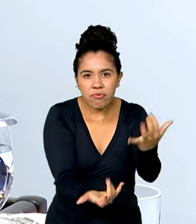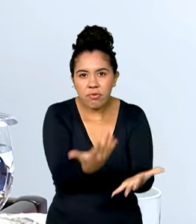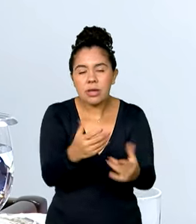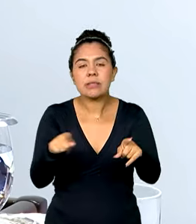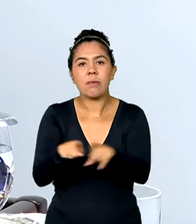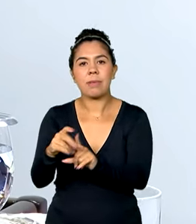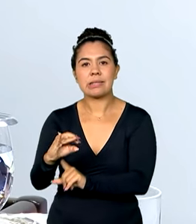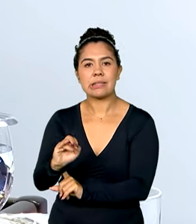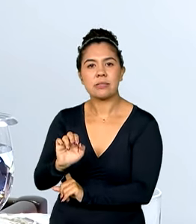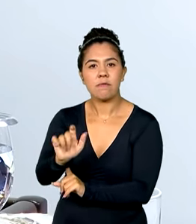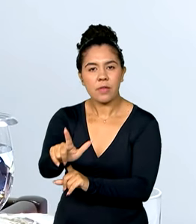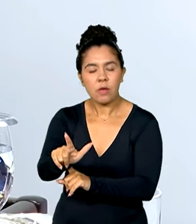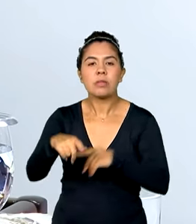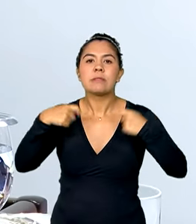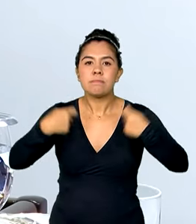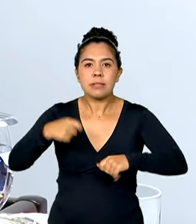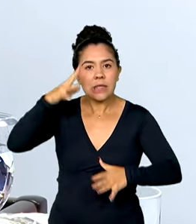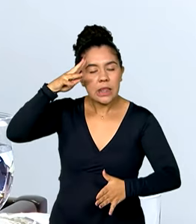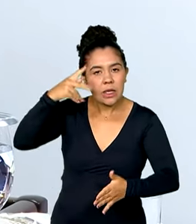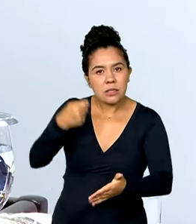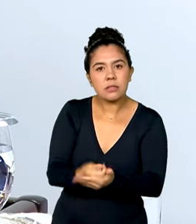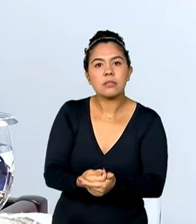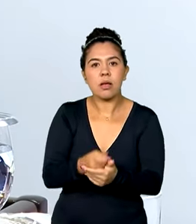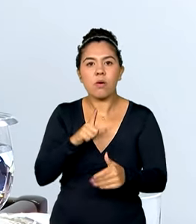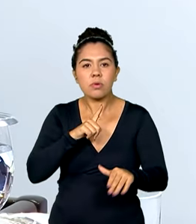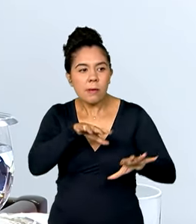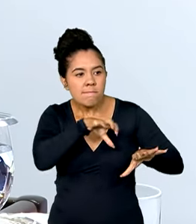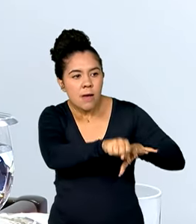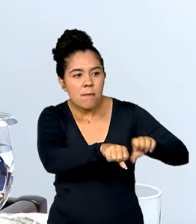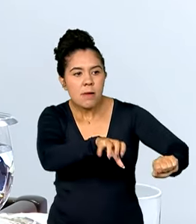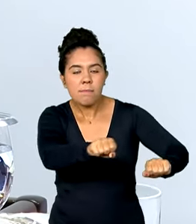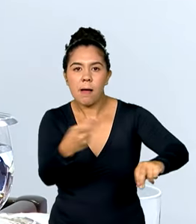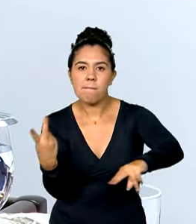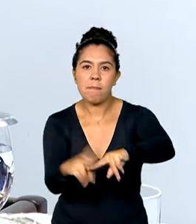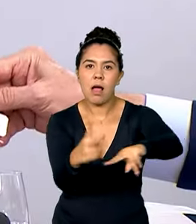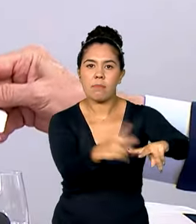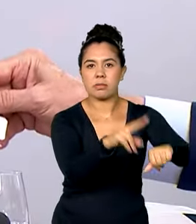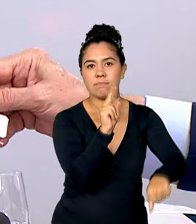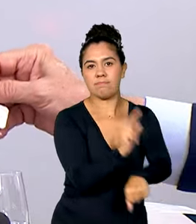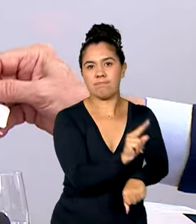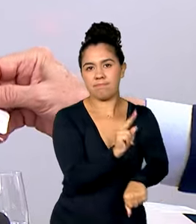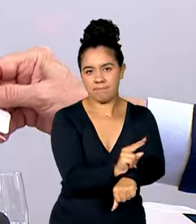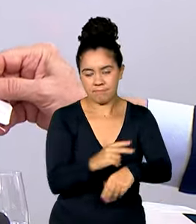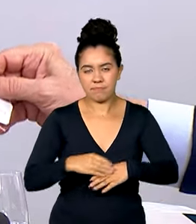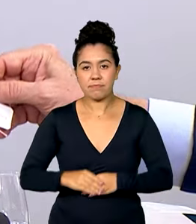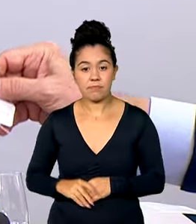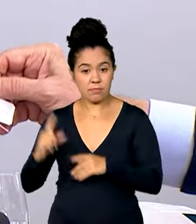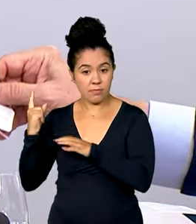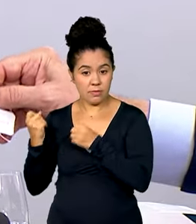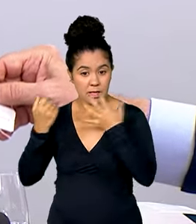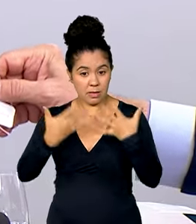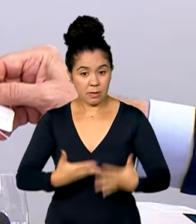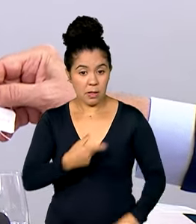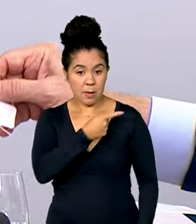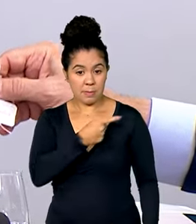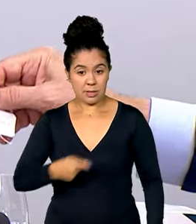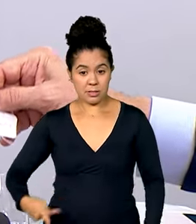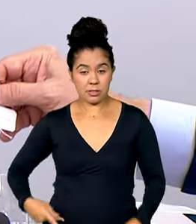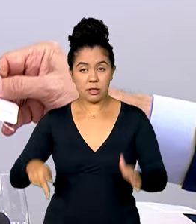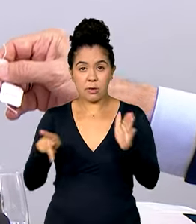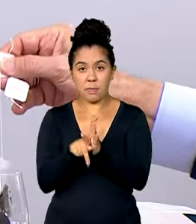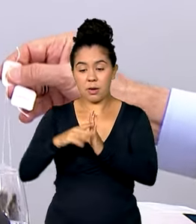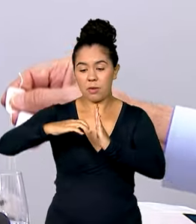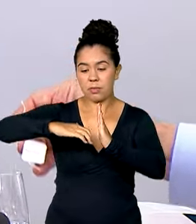que envolvam medidas cautelares, como buscas e apreensões e prisões preventivas. O presidente do Senado e do Congresso